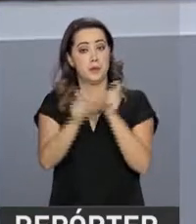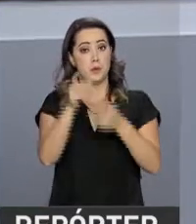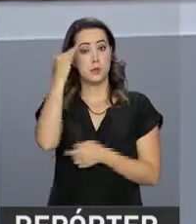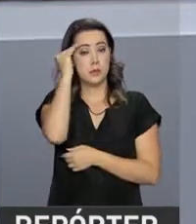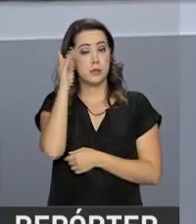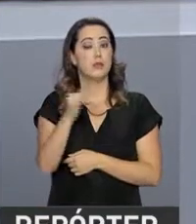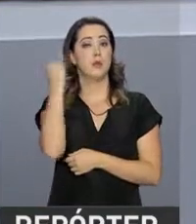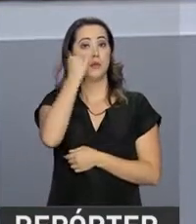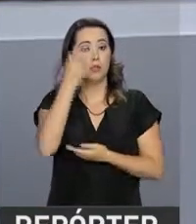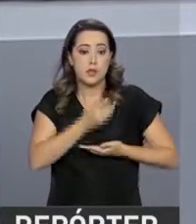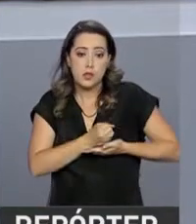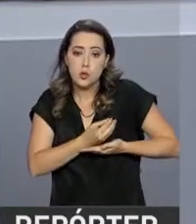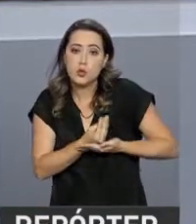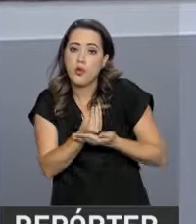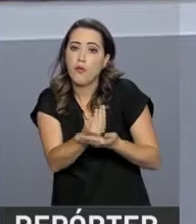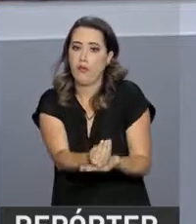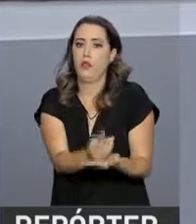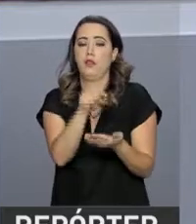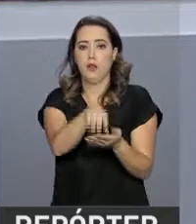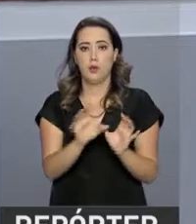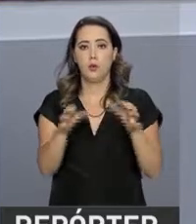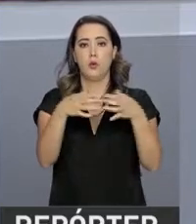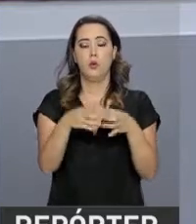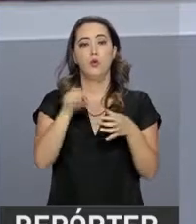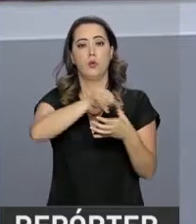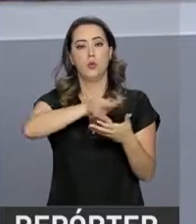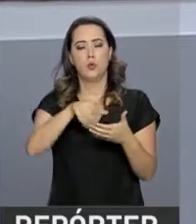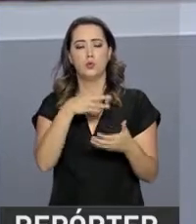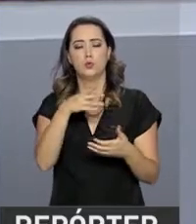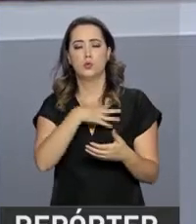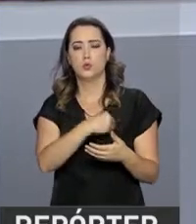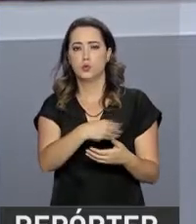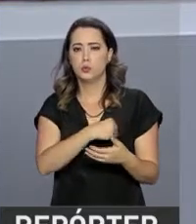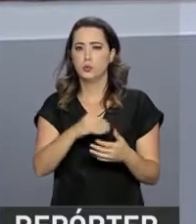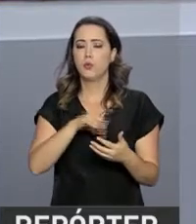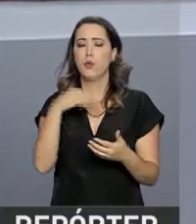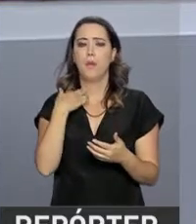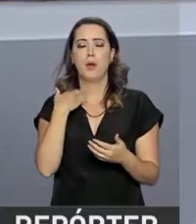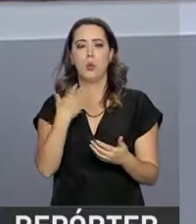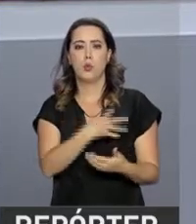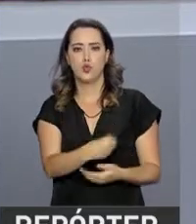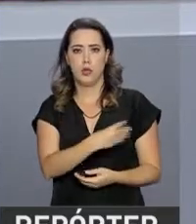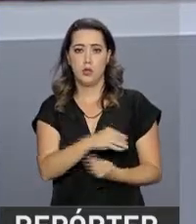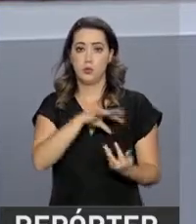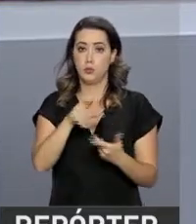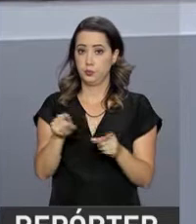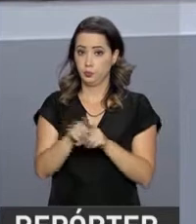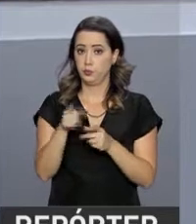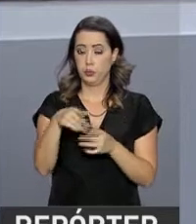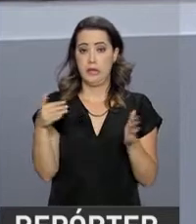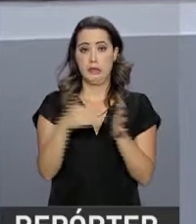doar, o Ministério da Saúde e a Rede Global de Bancos de Leite Humano lançaram hoje em São Paulo uma campanha. A mobilização vai